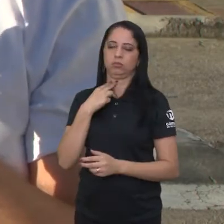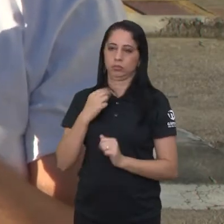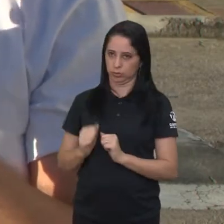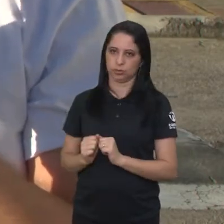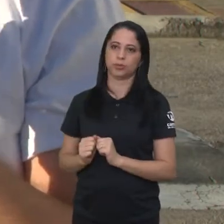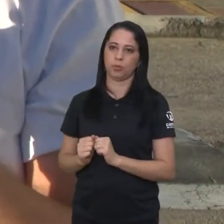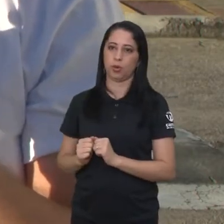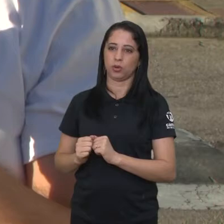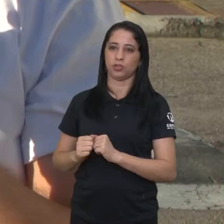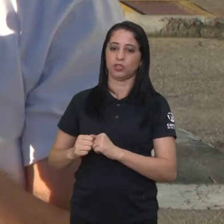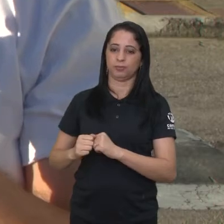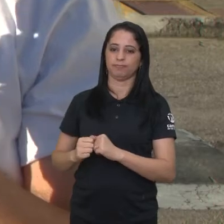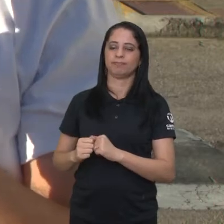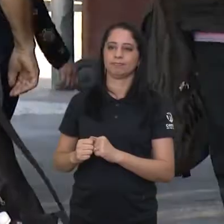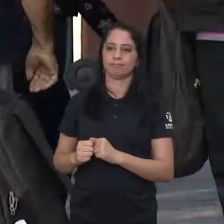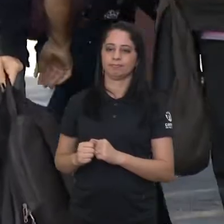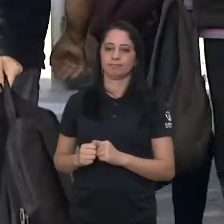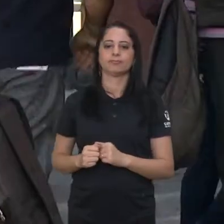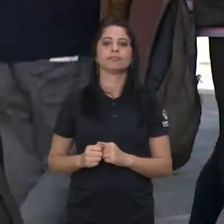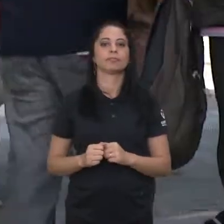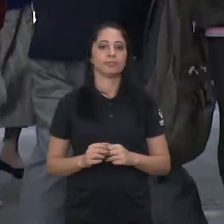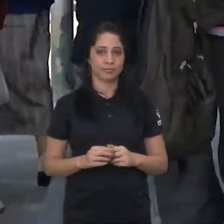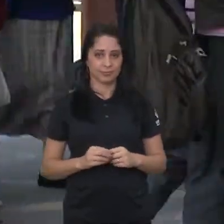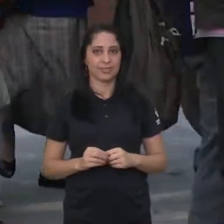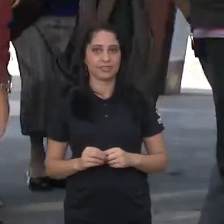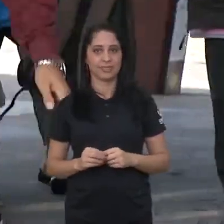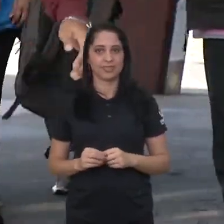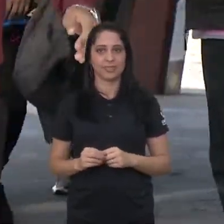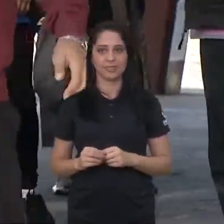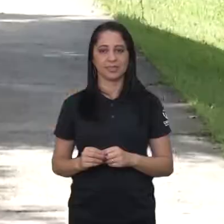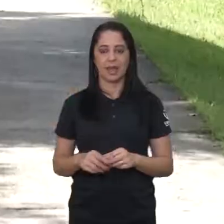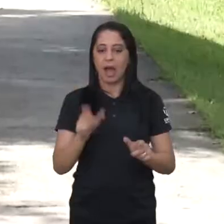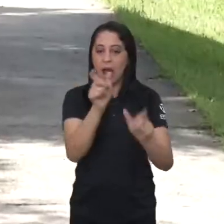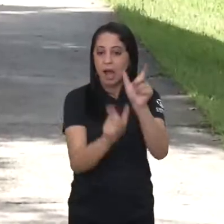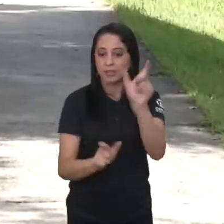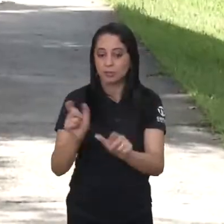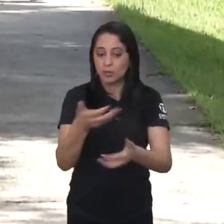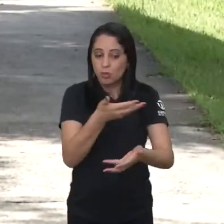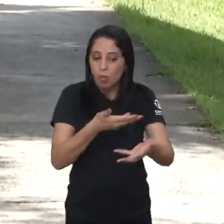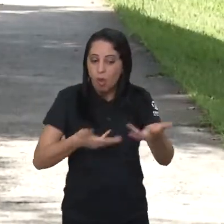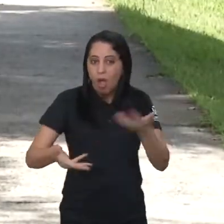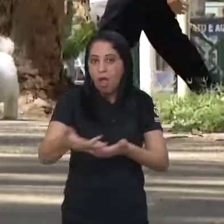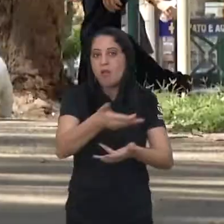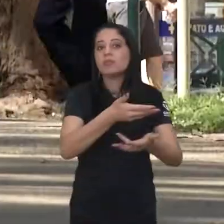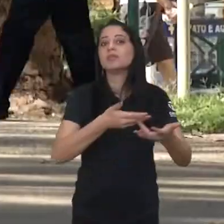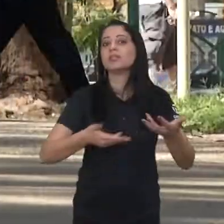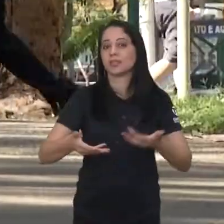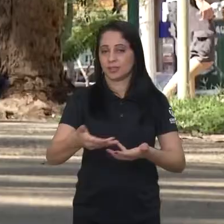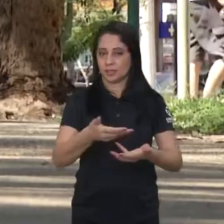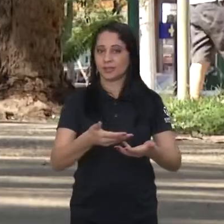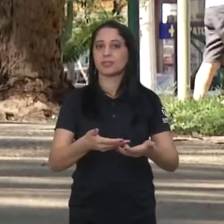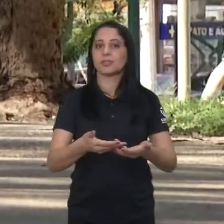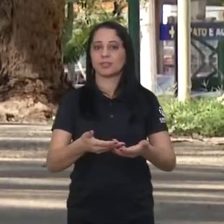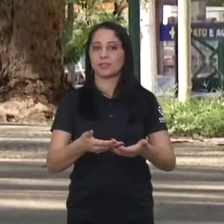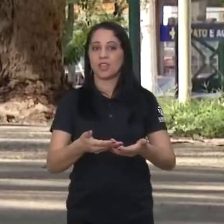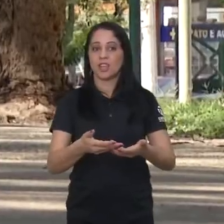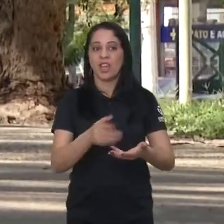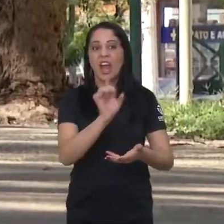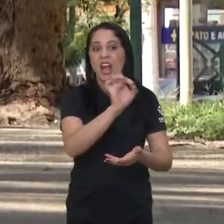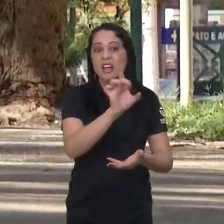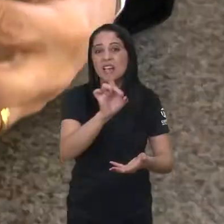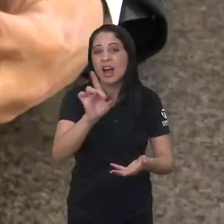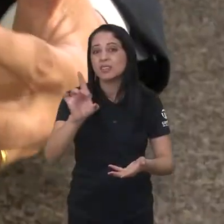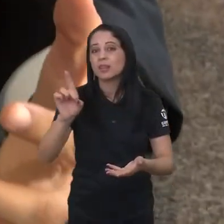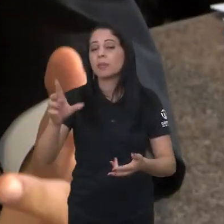com práticas maiores e ainda piores. Prezar pela coletividade e pelos recursos públicos deve ser um papel de todo